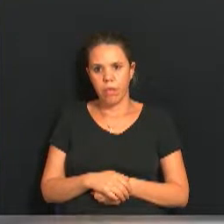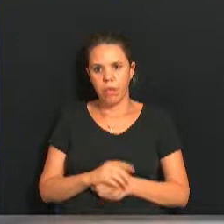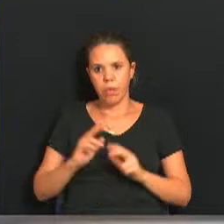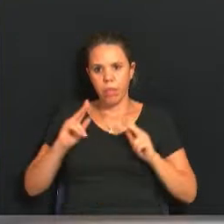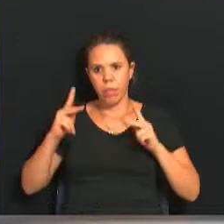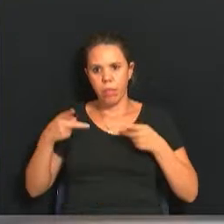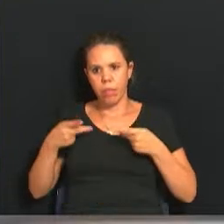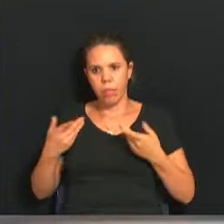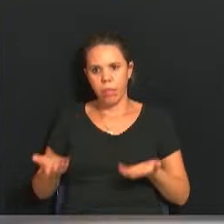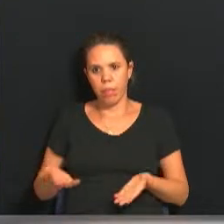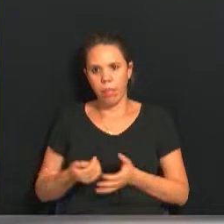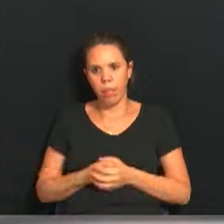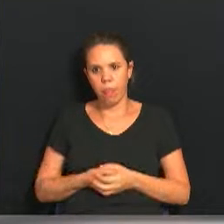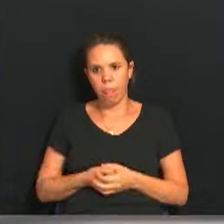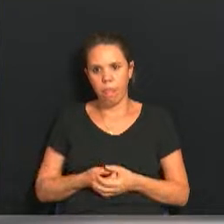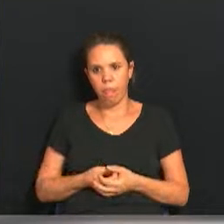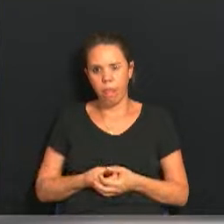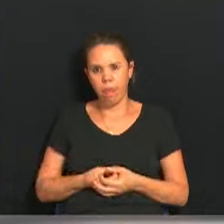né?